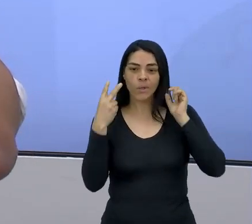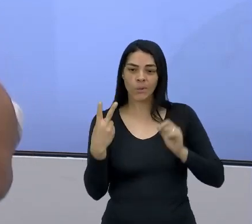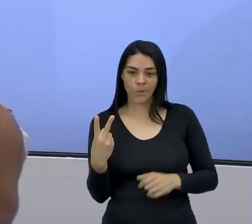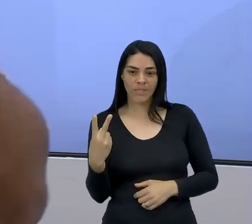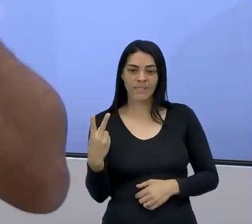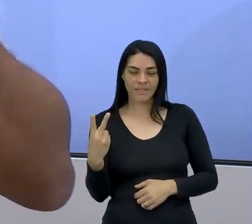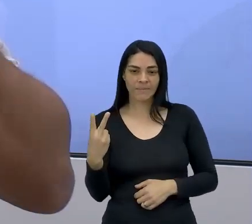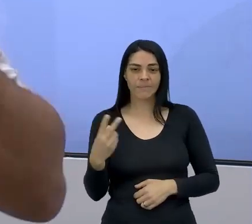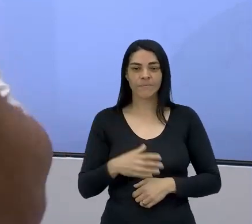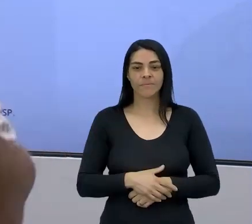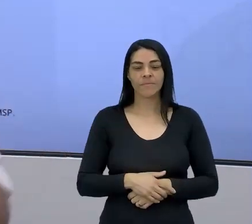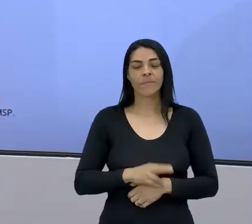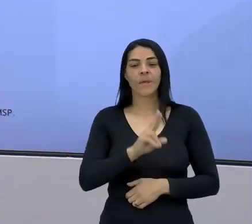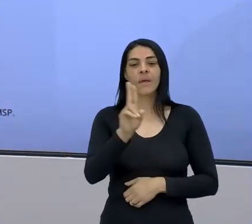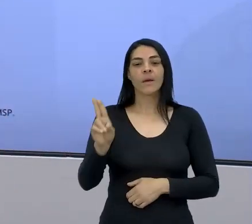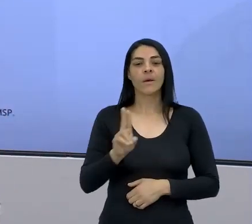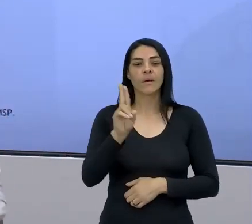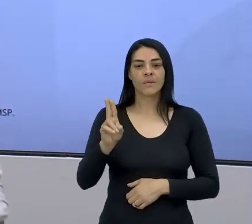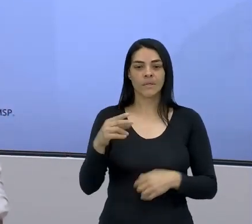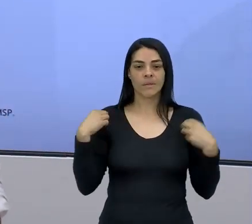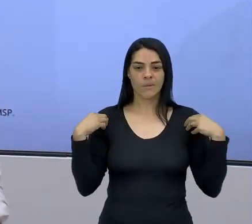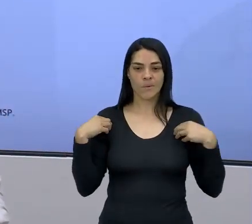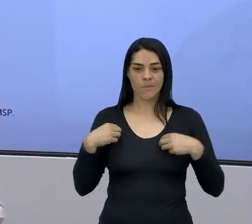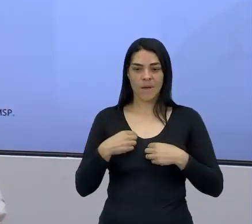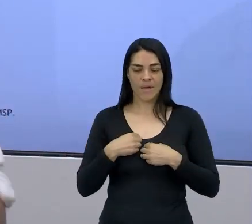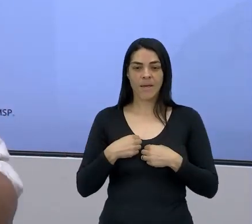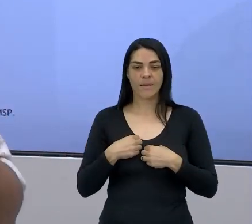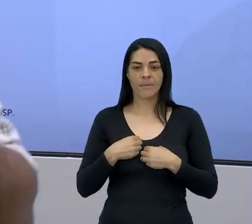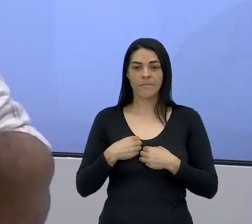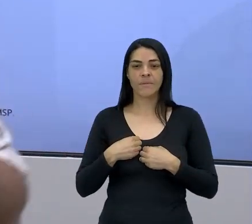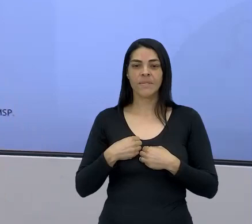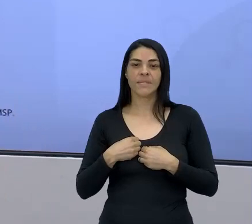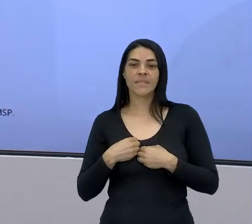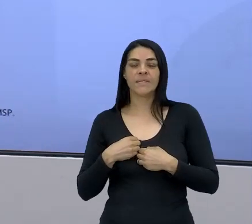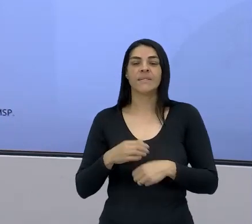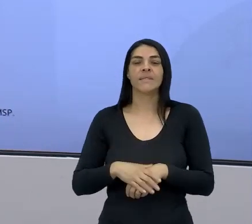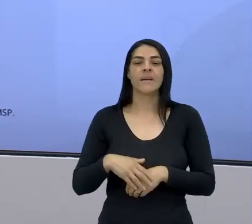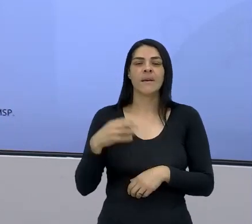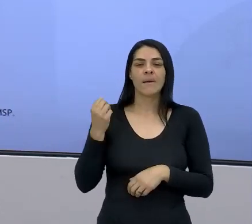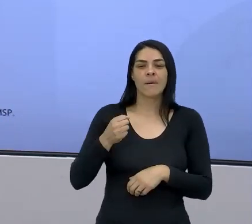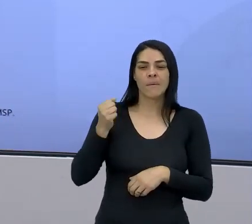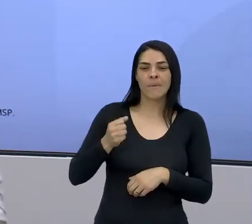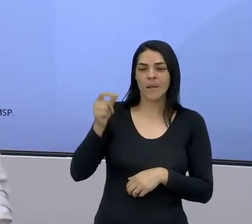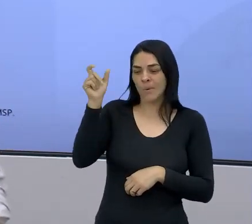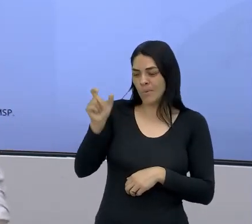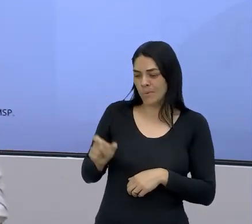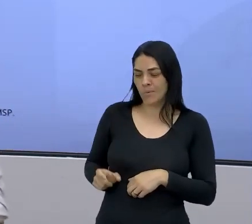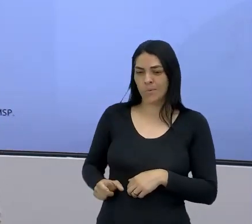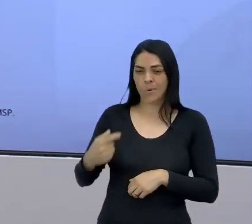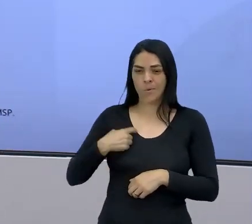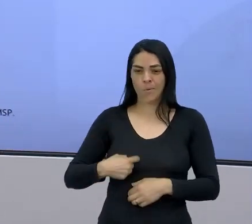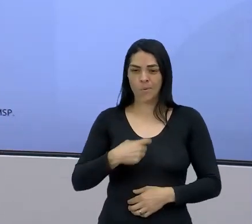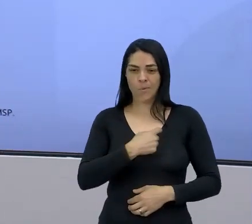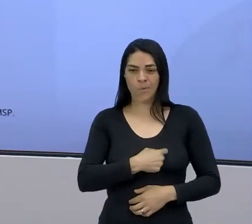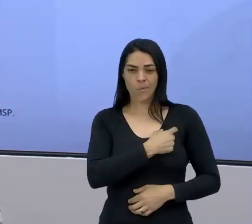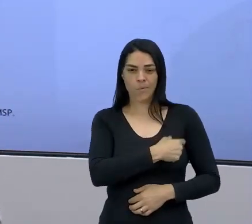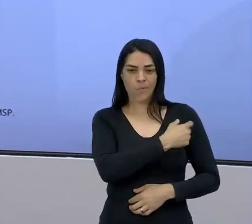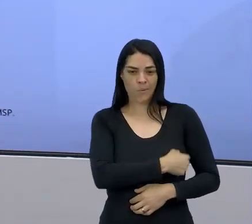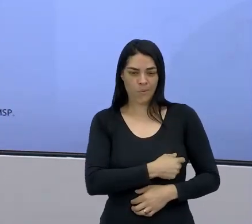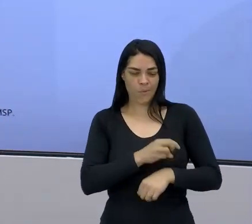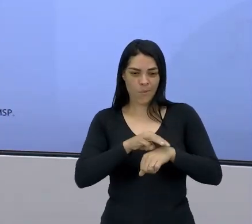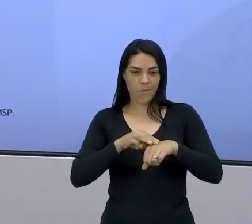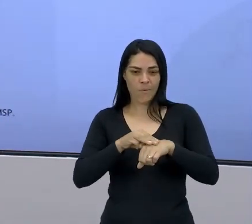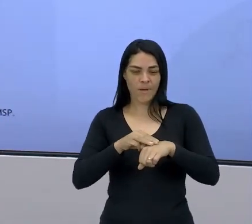orelhas. Eu tô usando uma camisa creme listrada, tipo uma malha quadriculada, né? Com marronzinho mais claro. Eu